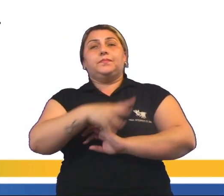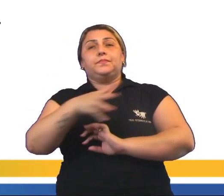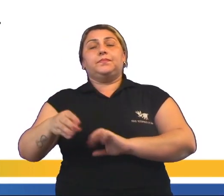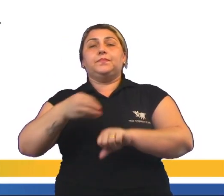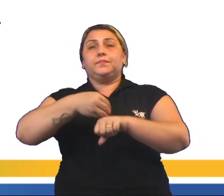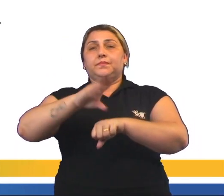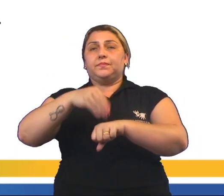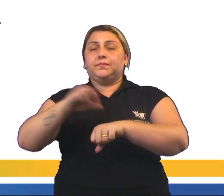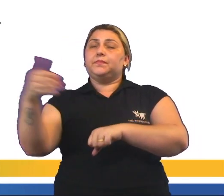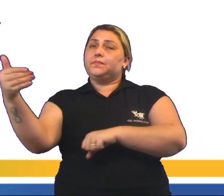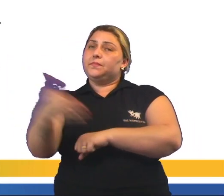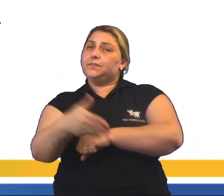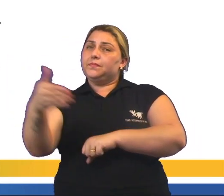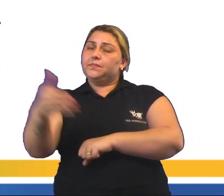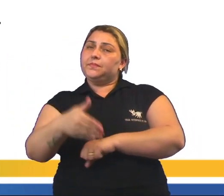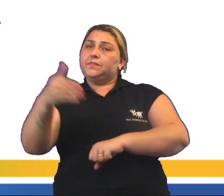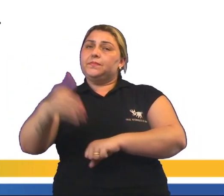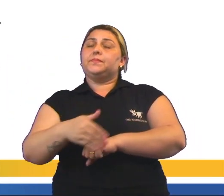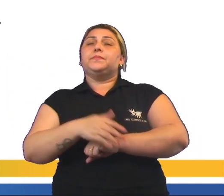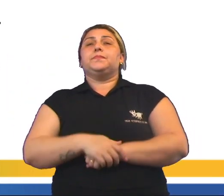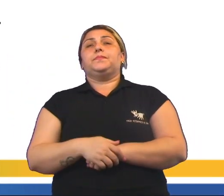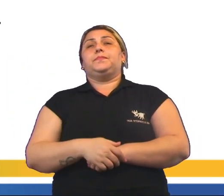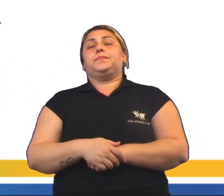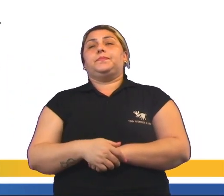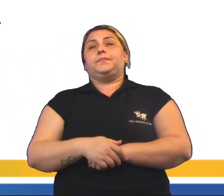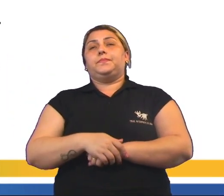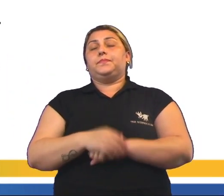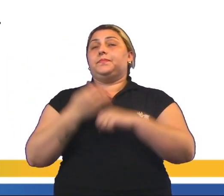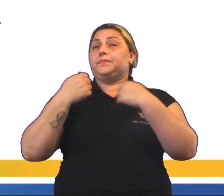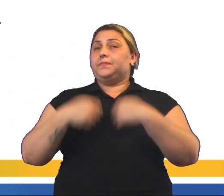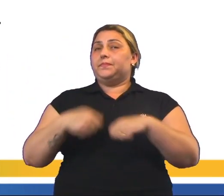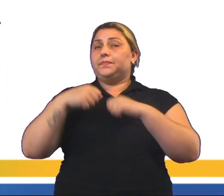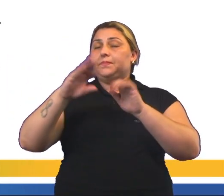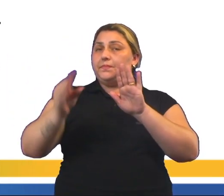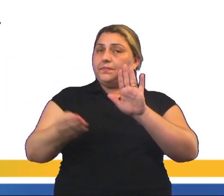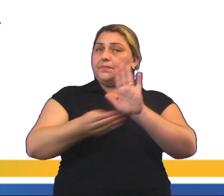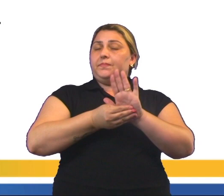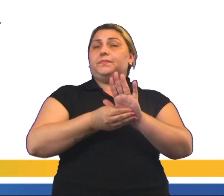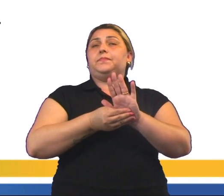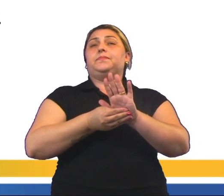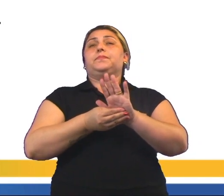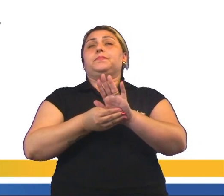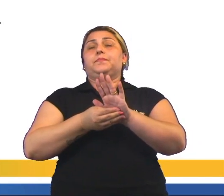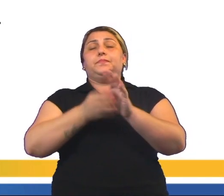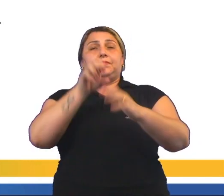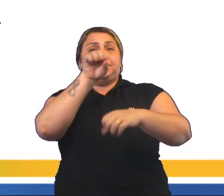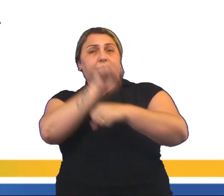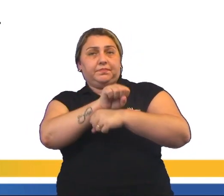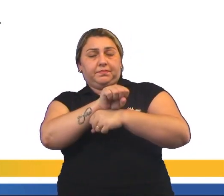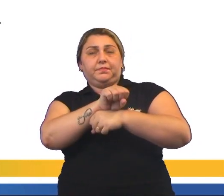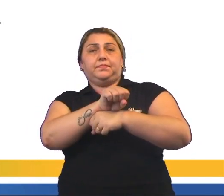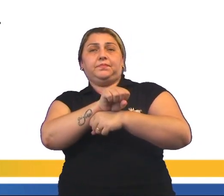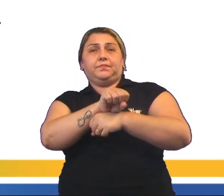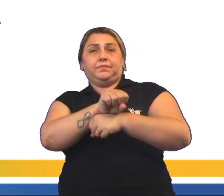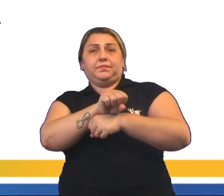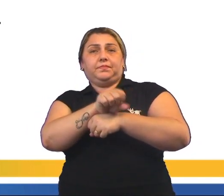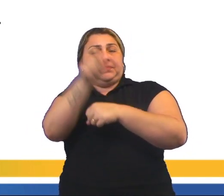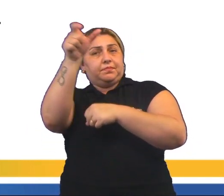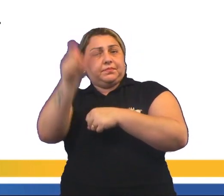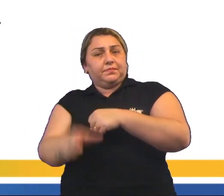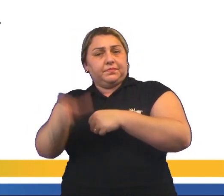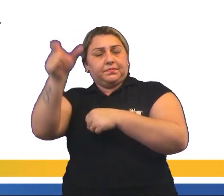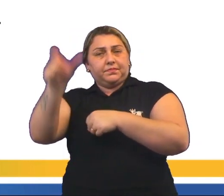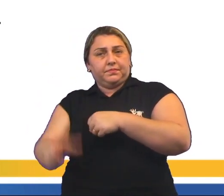de distribuição de frequência em classes. Devemos colocar os intervalos na